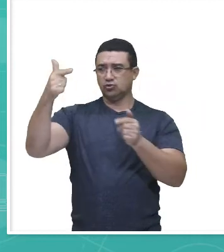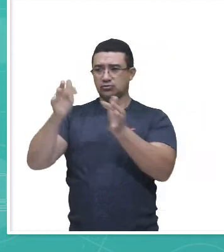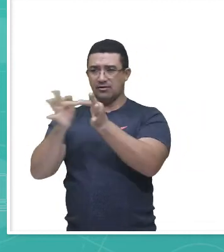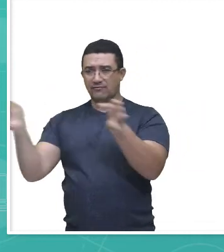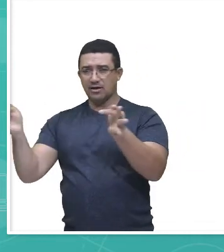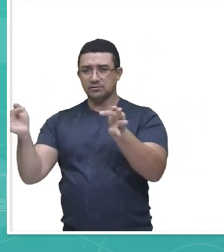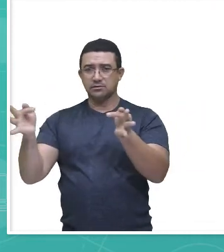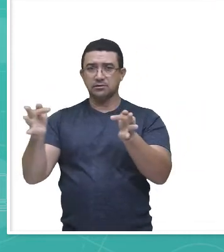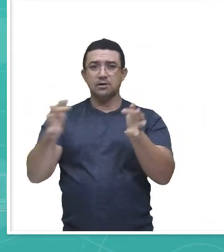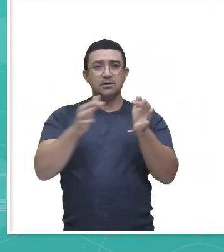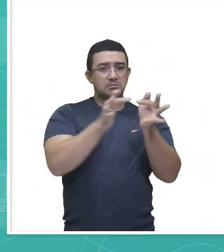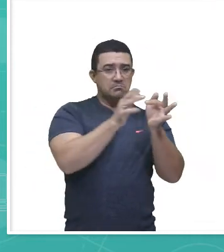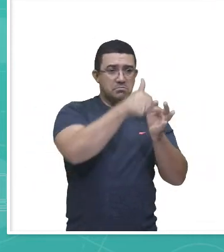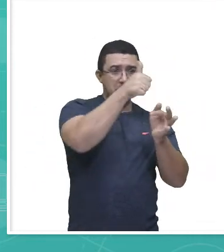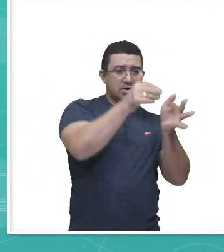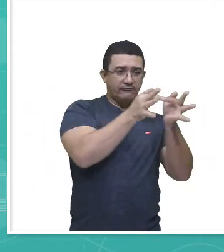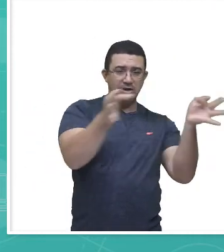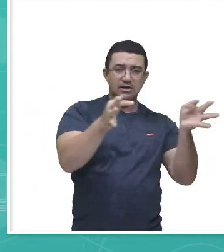assindética.